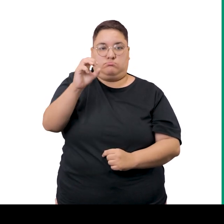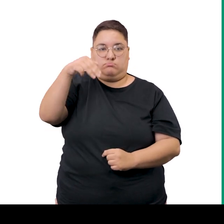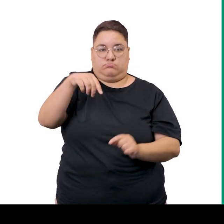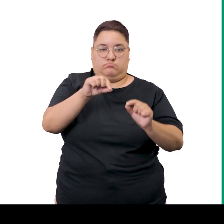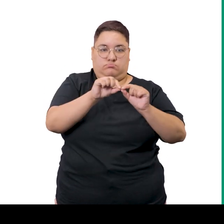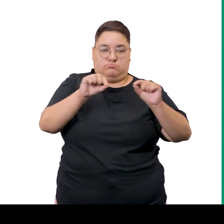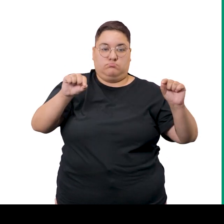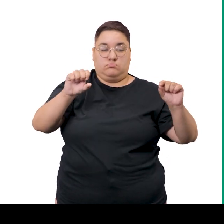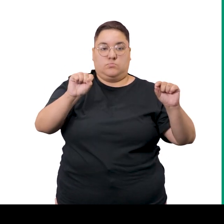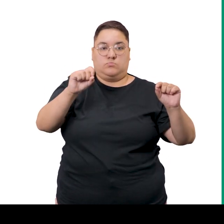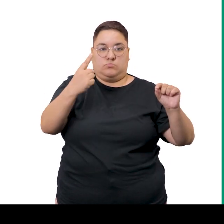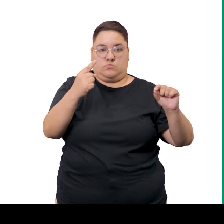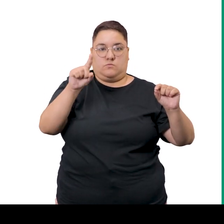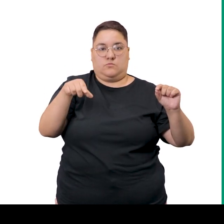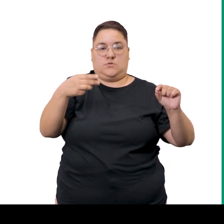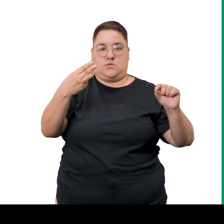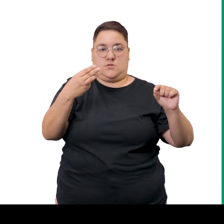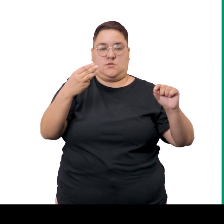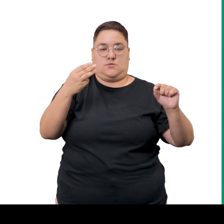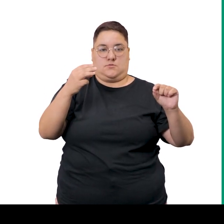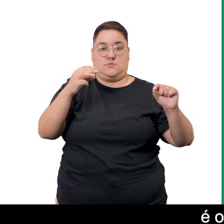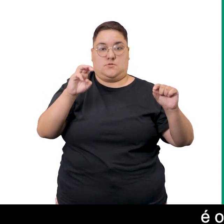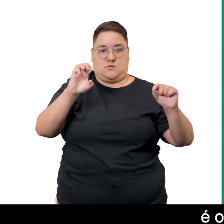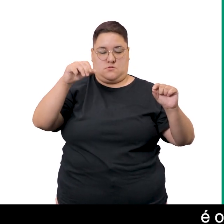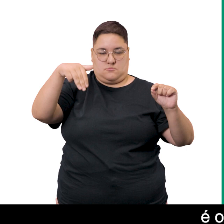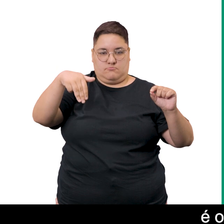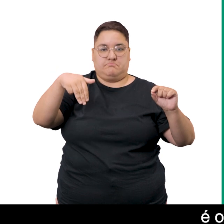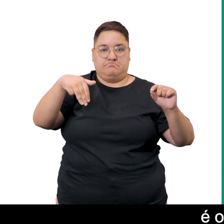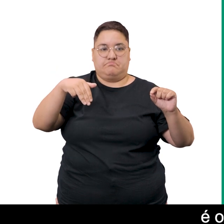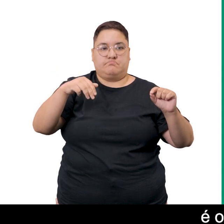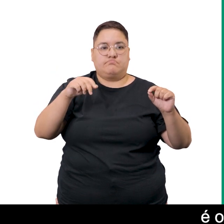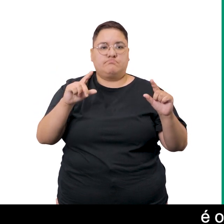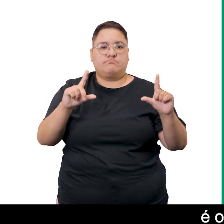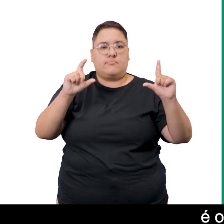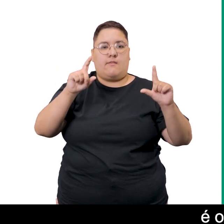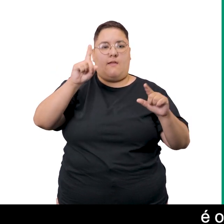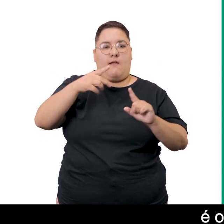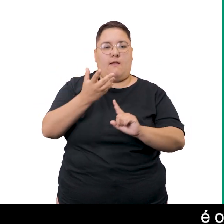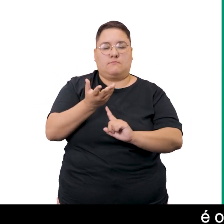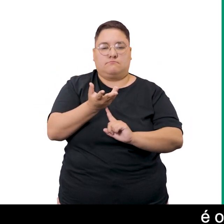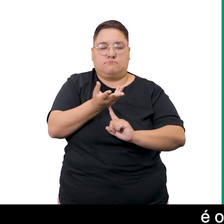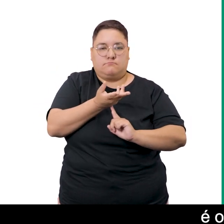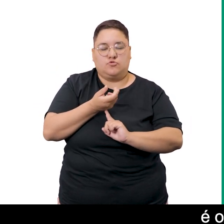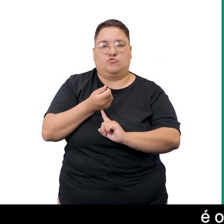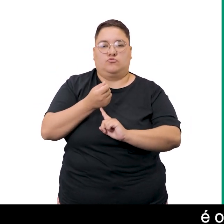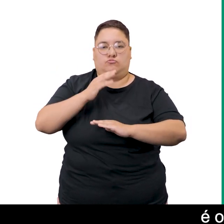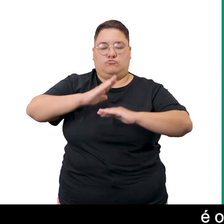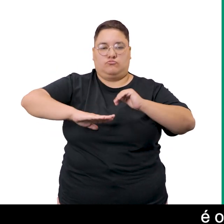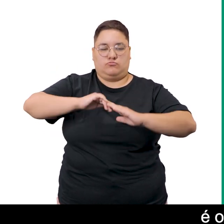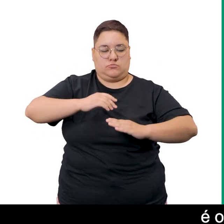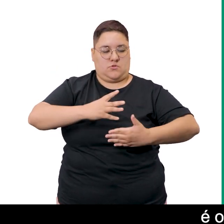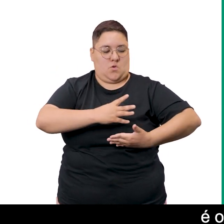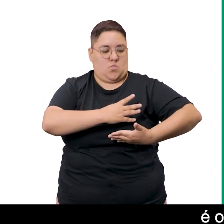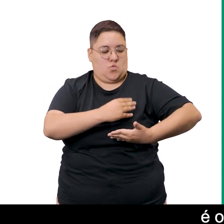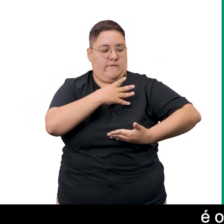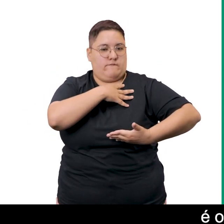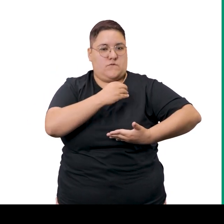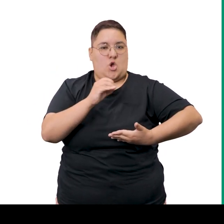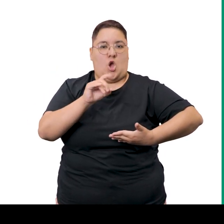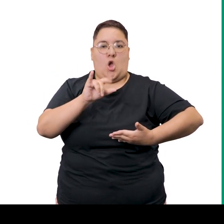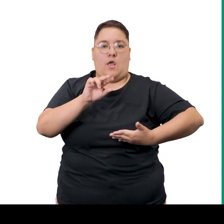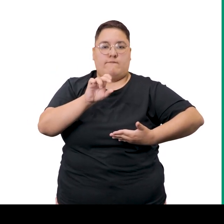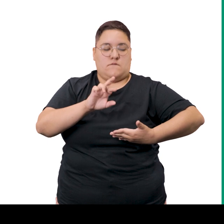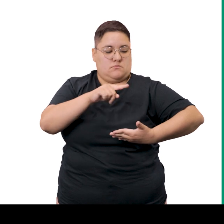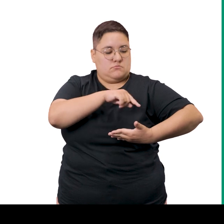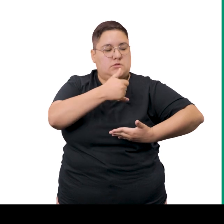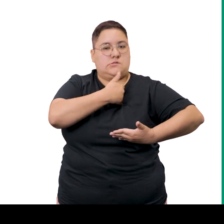por 81,3 de largura é o registro de um momento no qual a artista amamenta seu filho, Oliver,